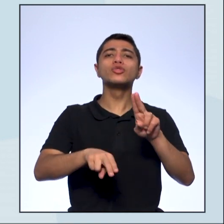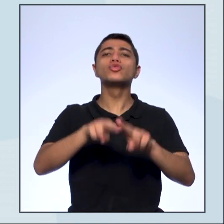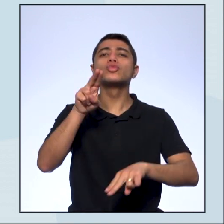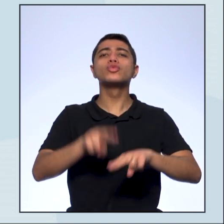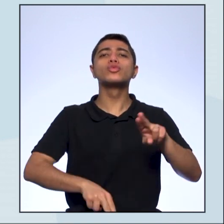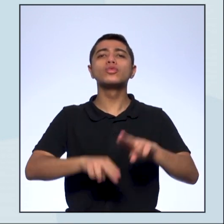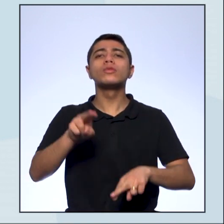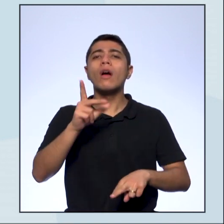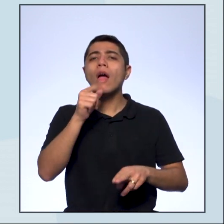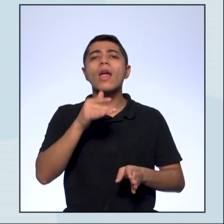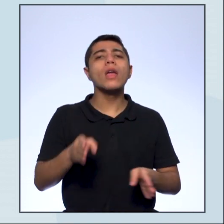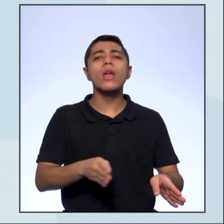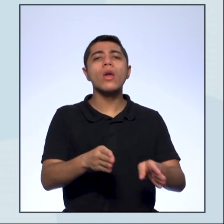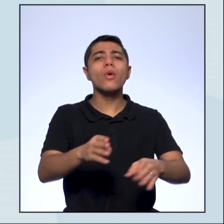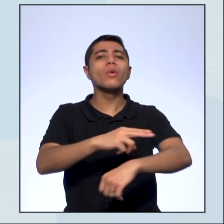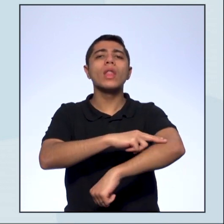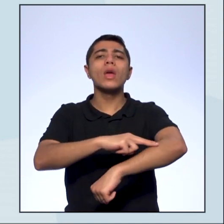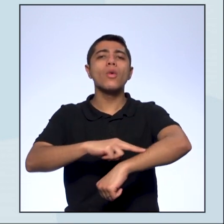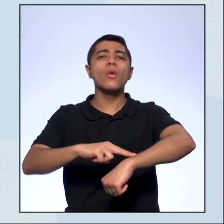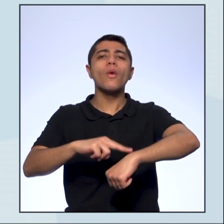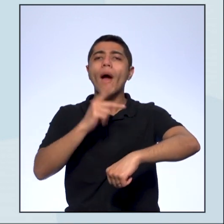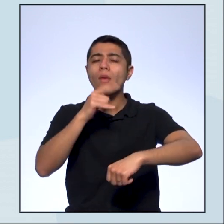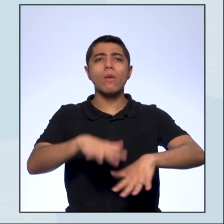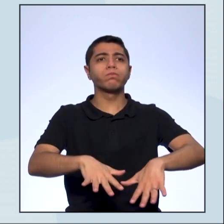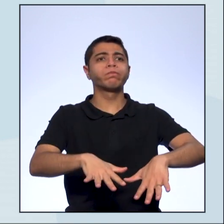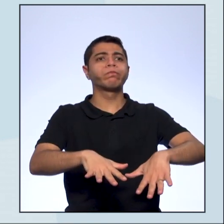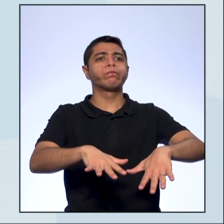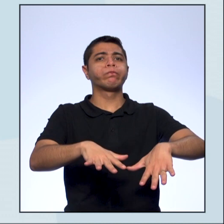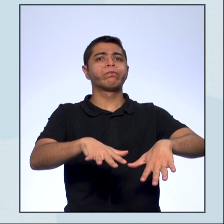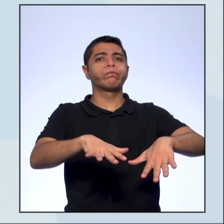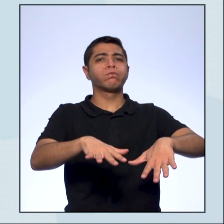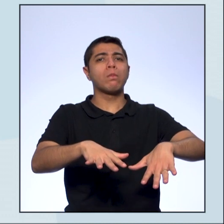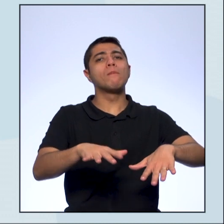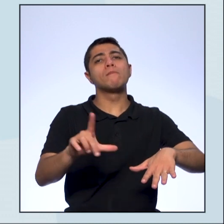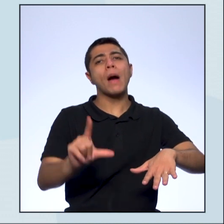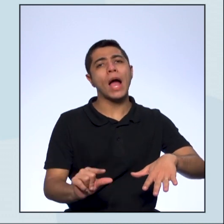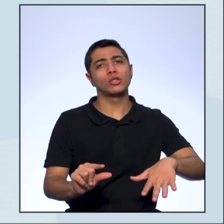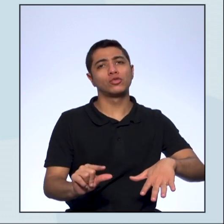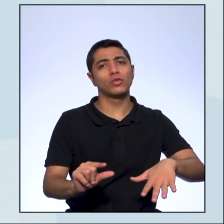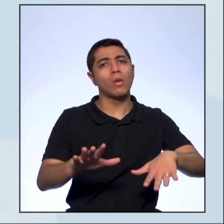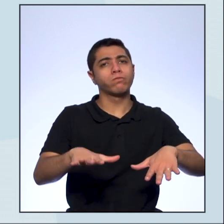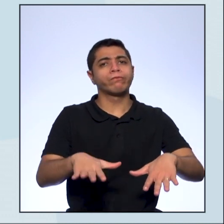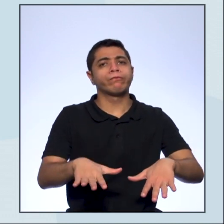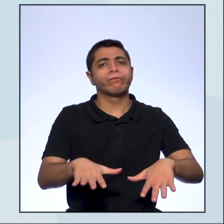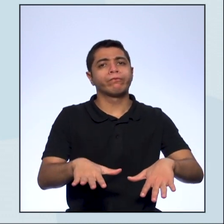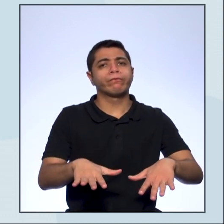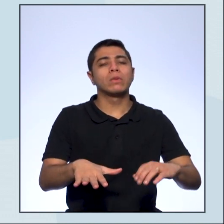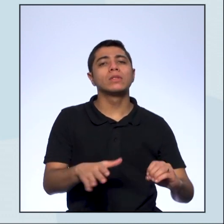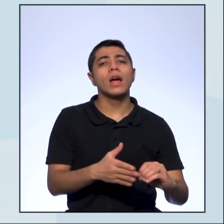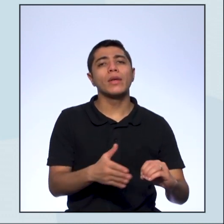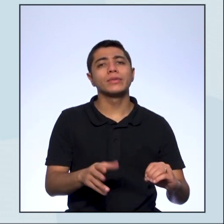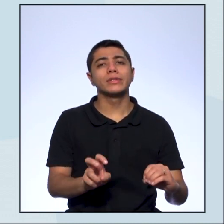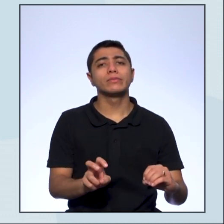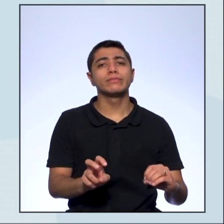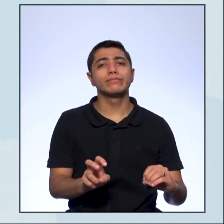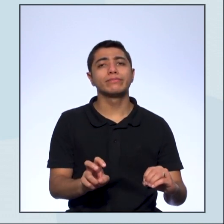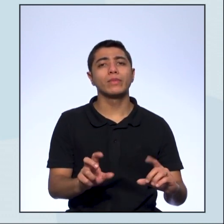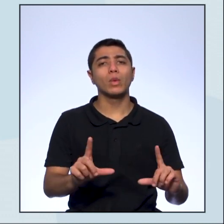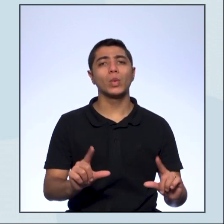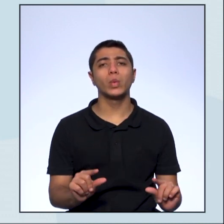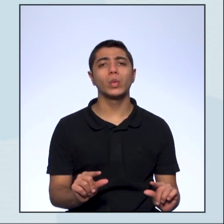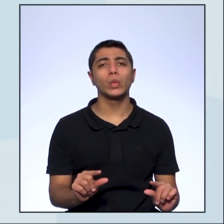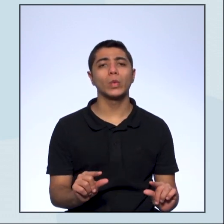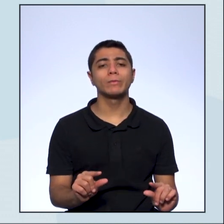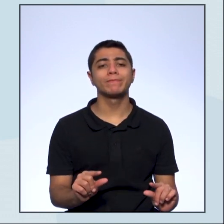está baixo, está entre 0 e 5. A partir de julho, ele vai crescendo. Então, é em julho que começam